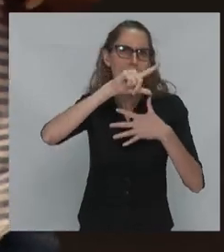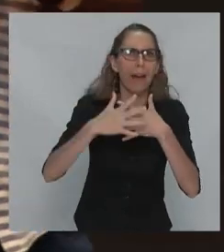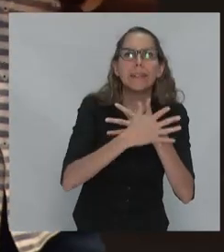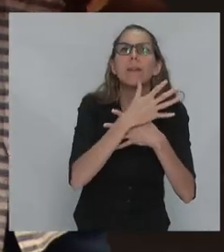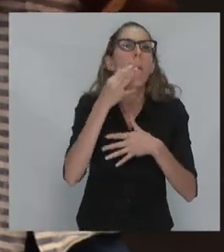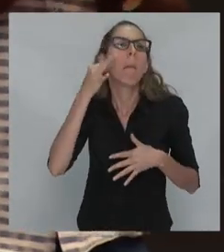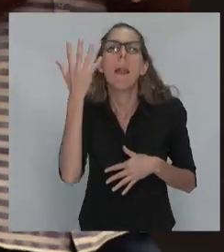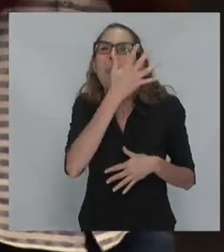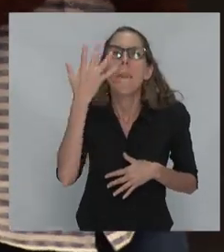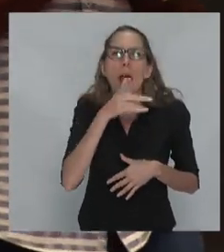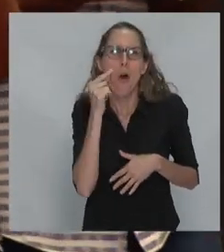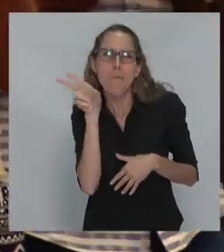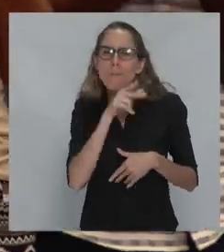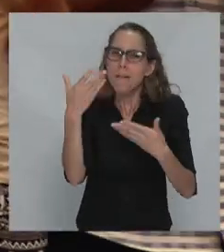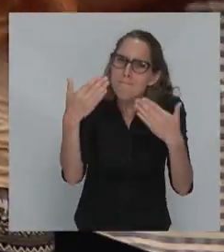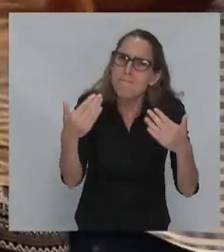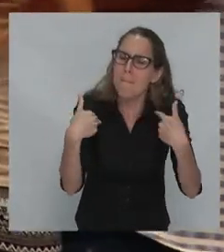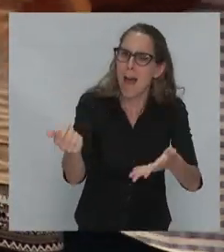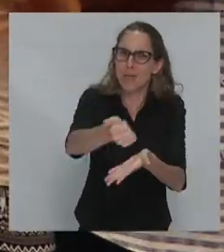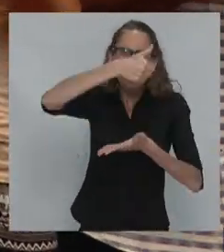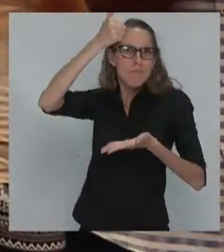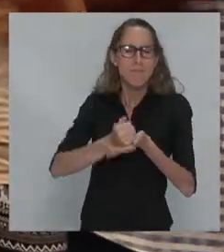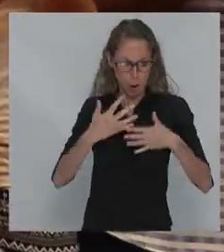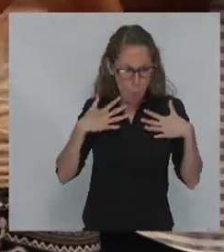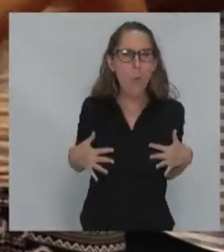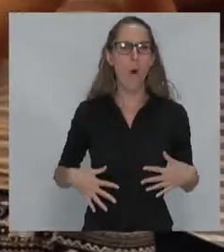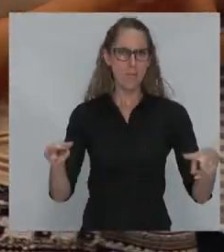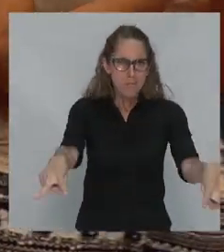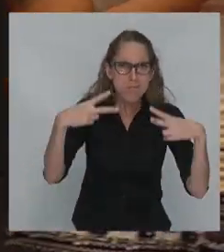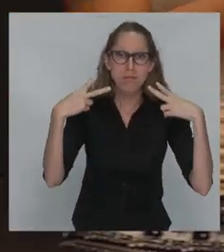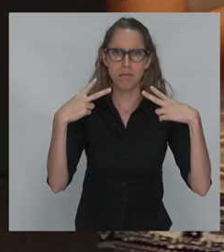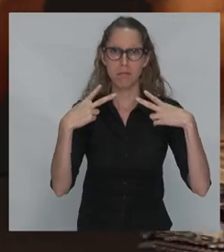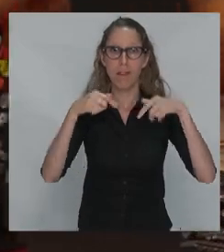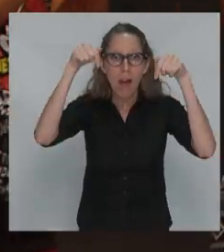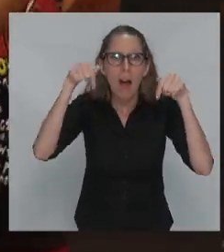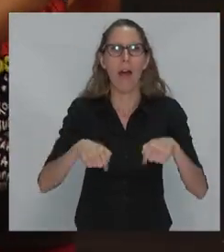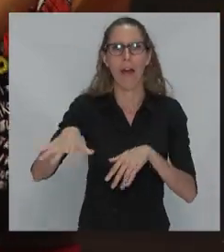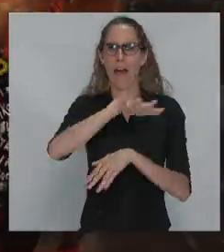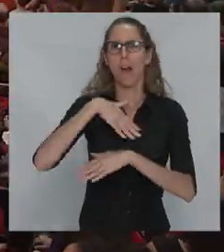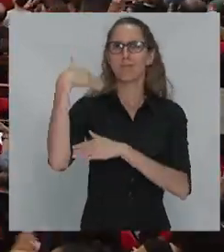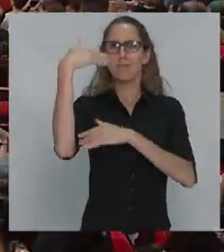subir para que esses corpos sejam visibilizados nessa conferência.